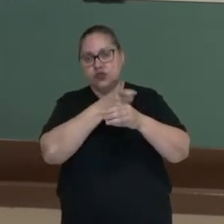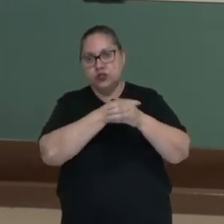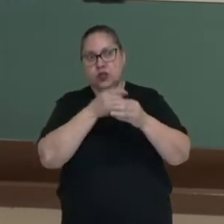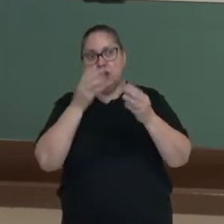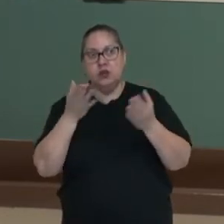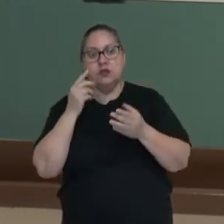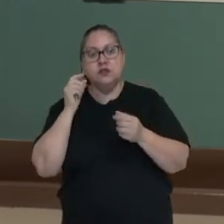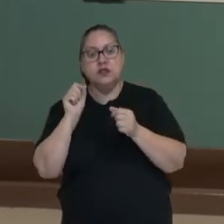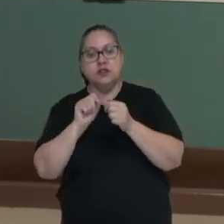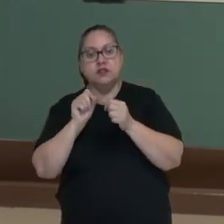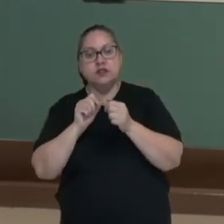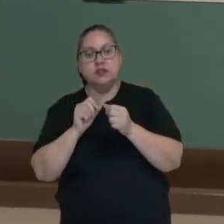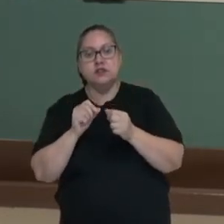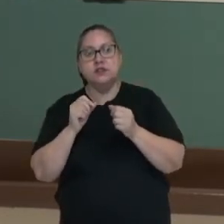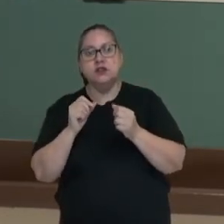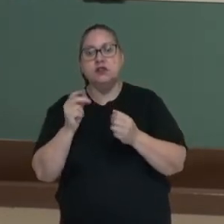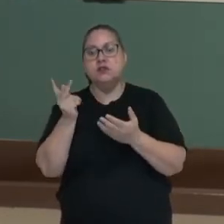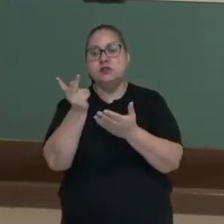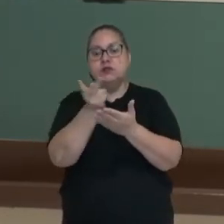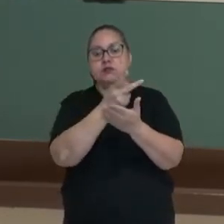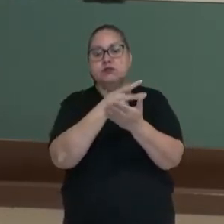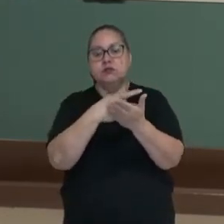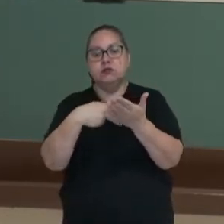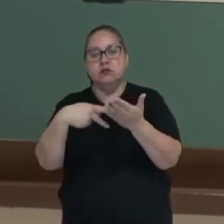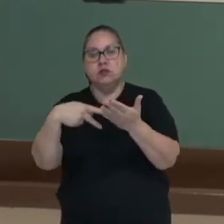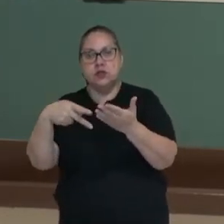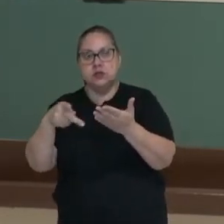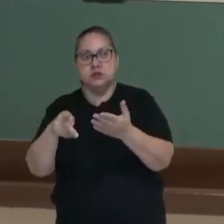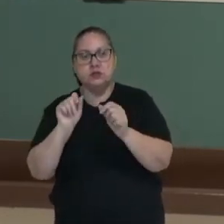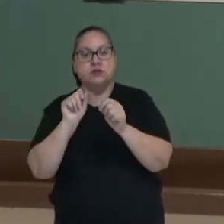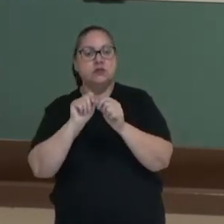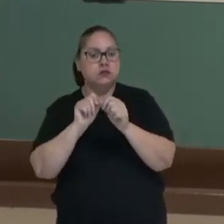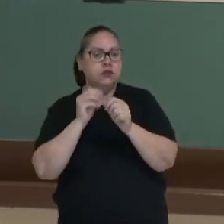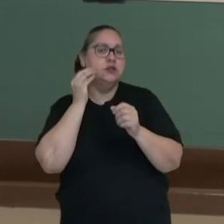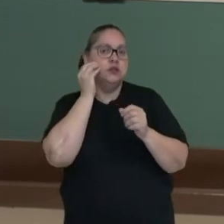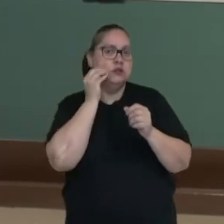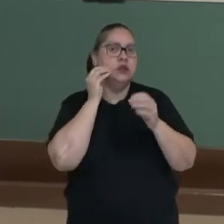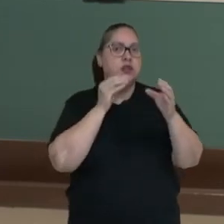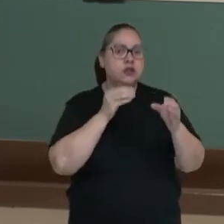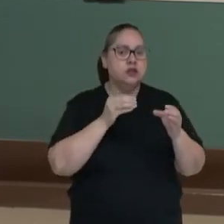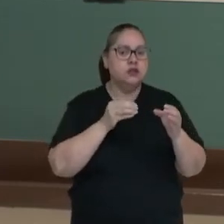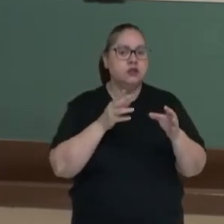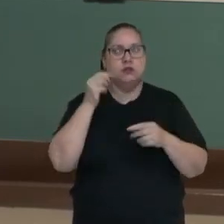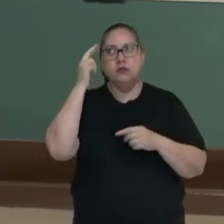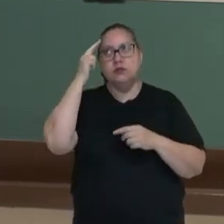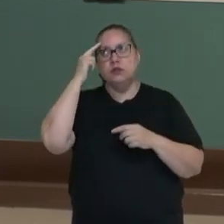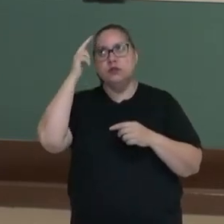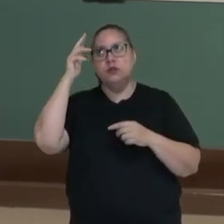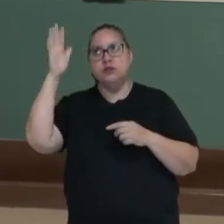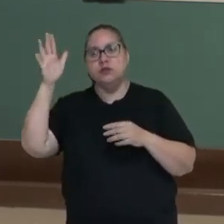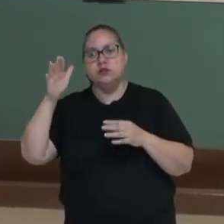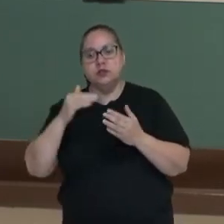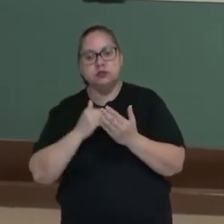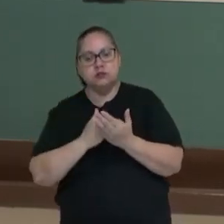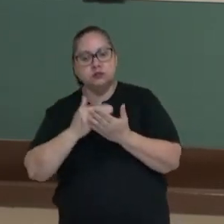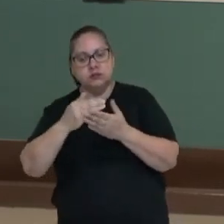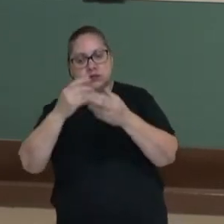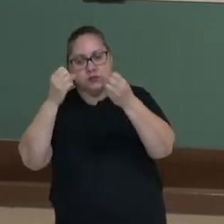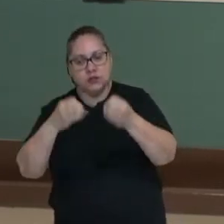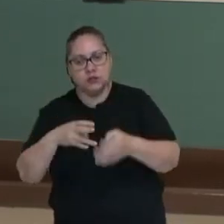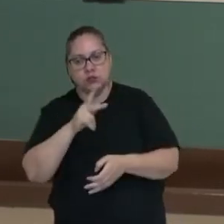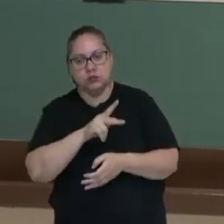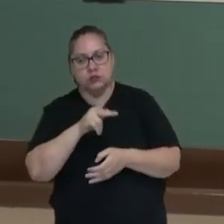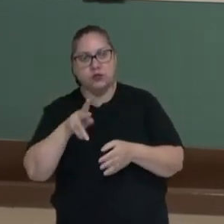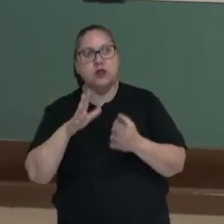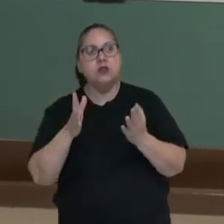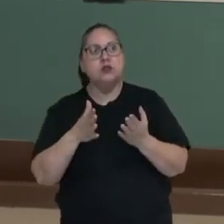você vai fazer um desenho. Você pode ter feito o experimento ou imaginar a partir da minha explicação. Então